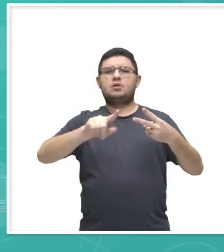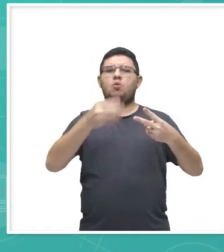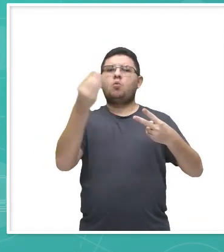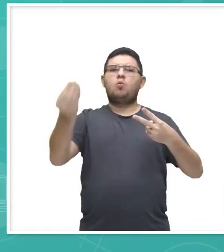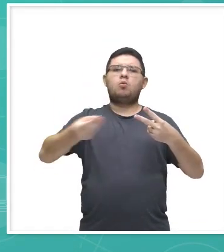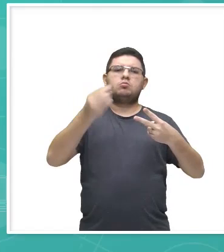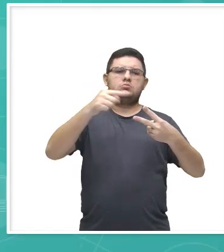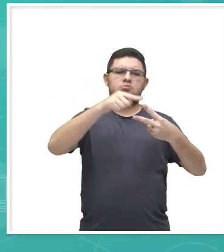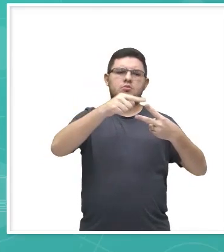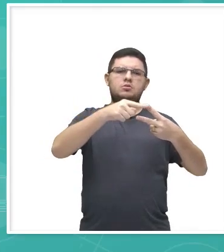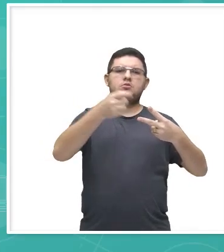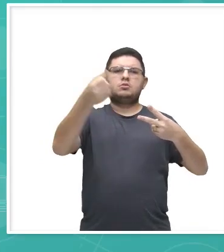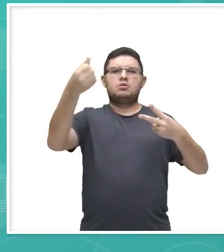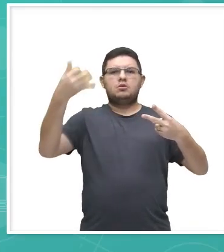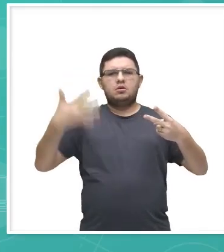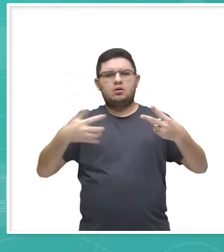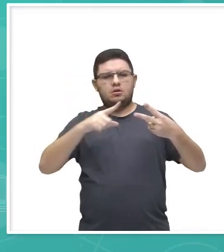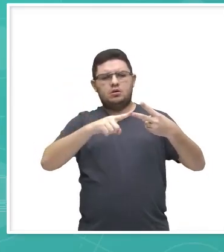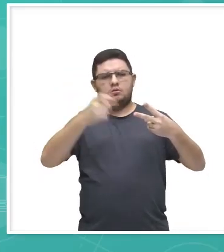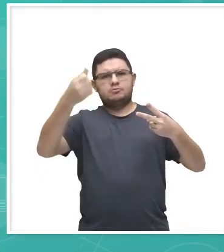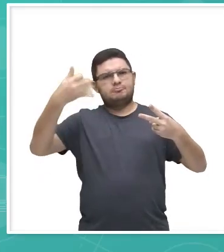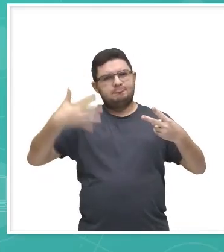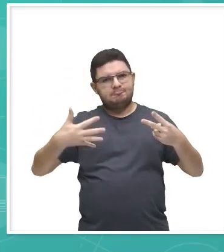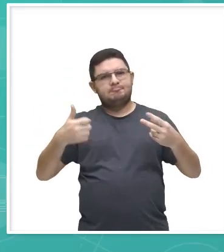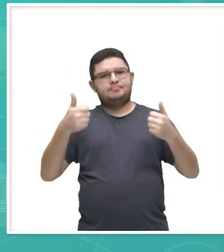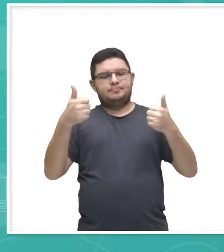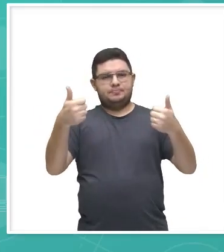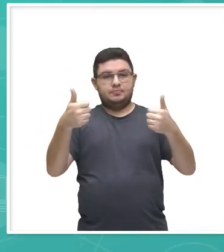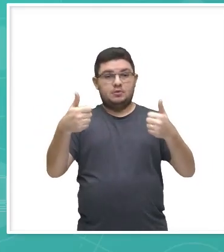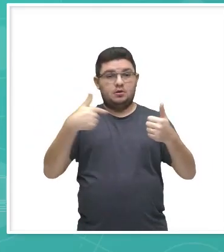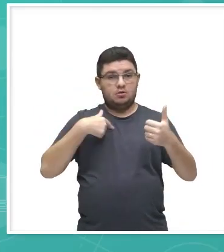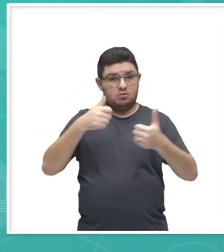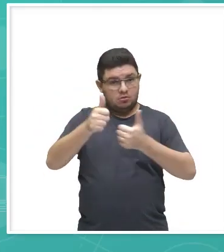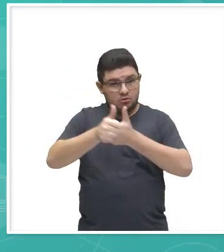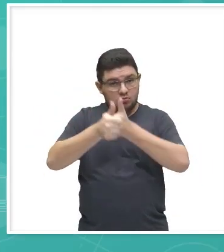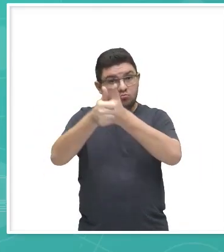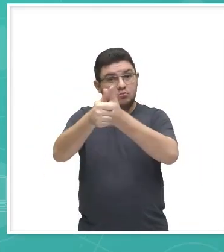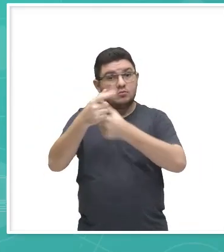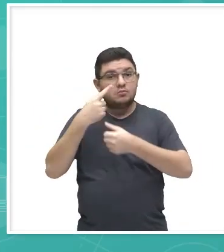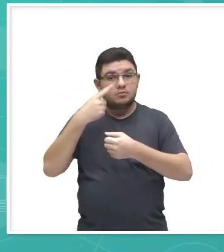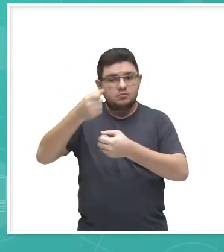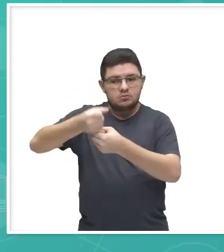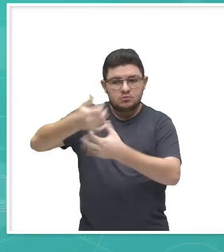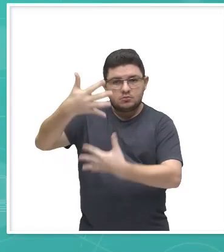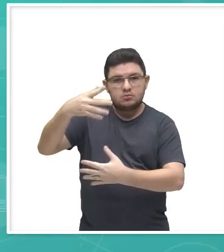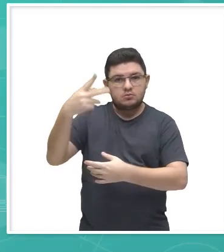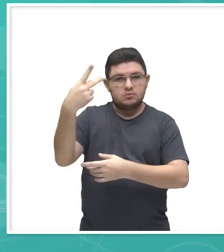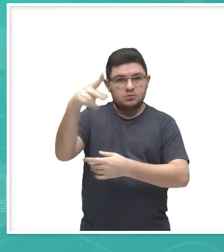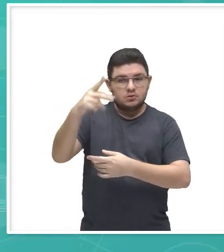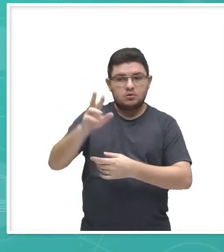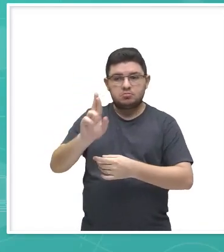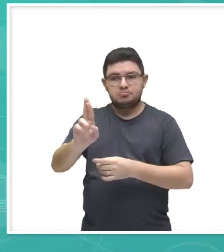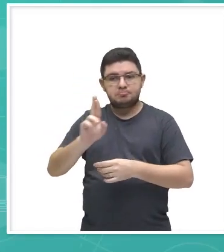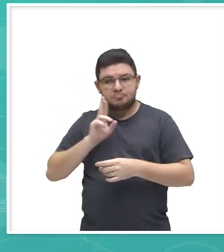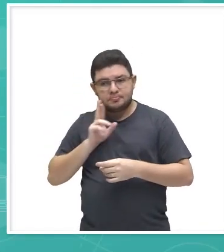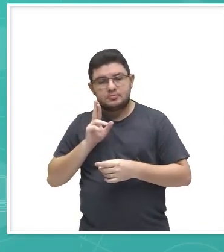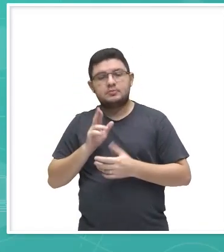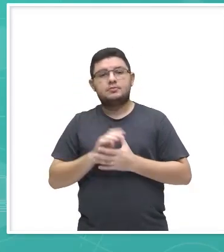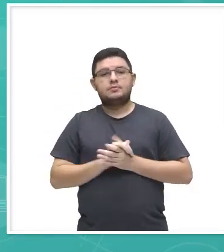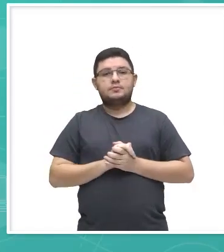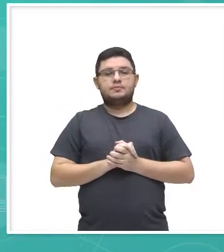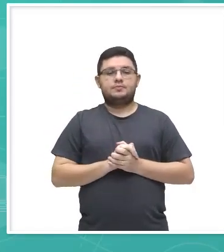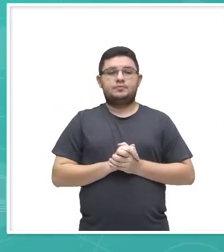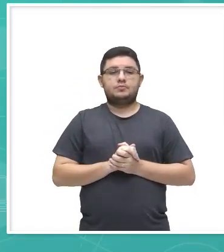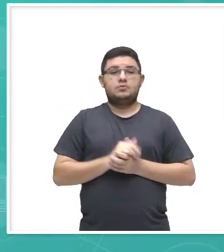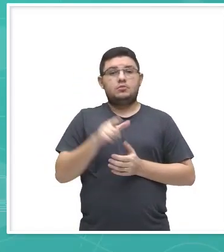a gente já viu aí no finalzinho da aula. E eu estou aqui acompanhando também a resposta de vocês aí pelo chat. Aí você